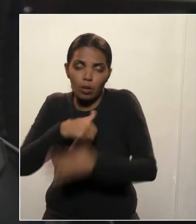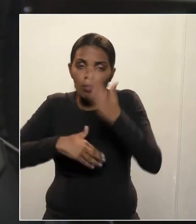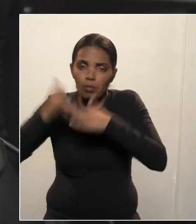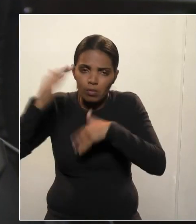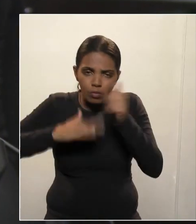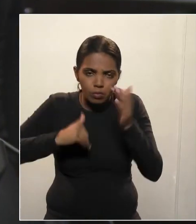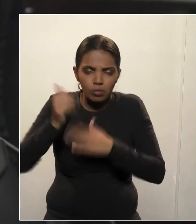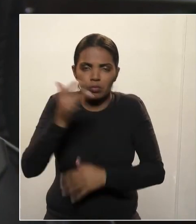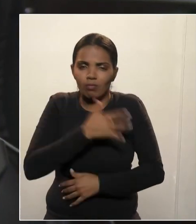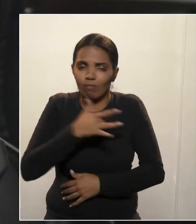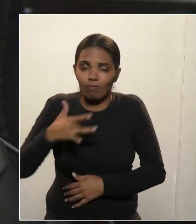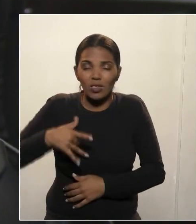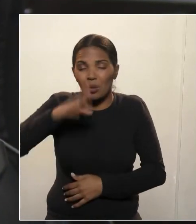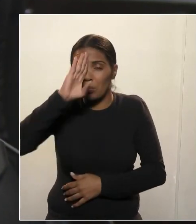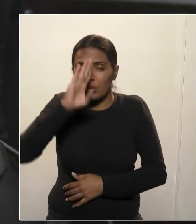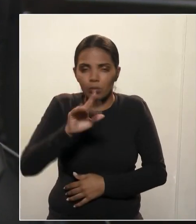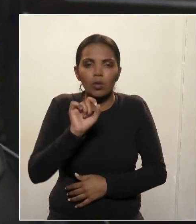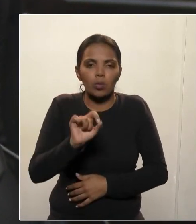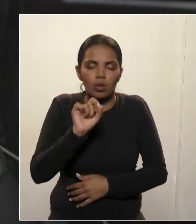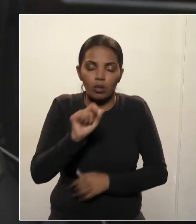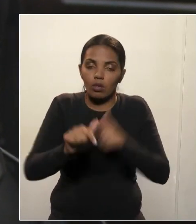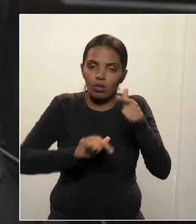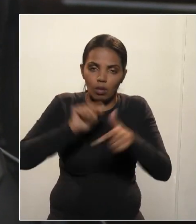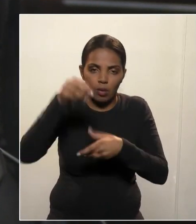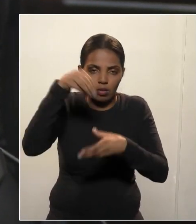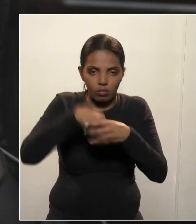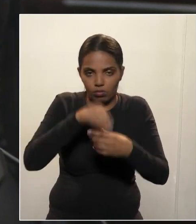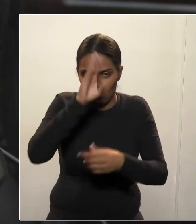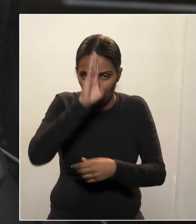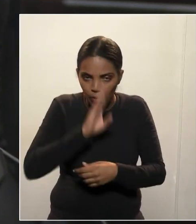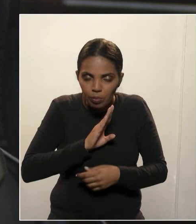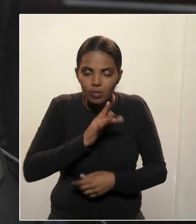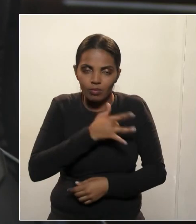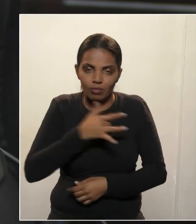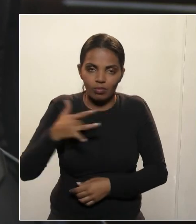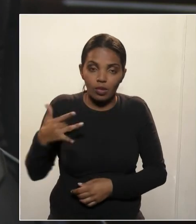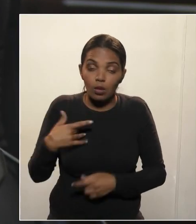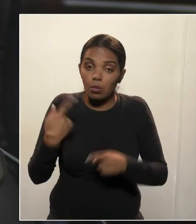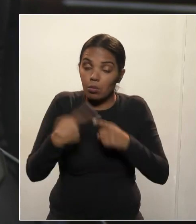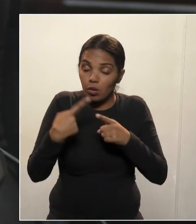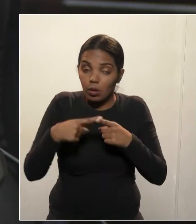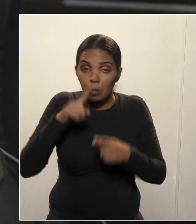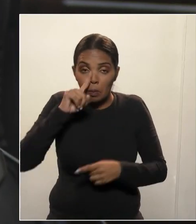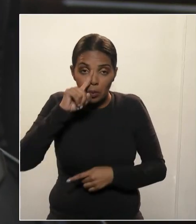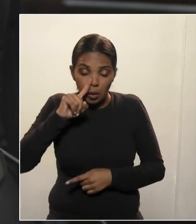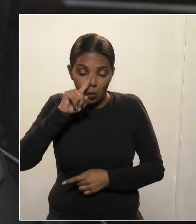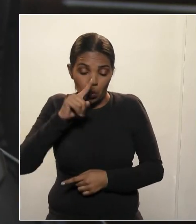que se dedicam à saúde pública e que colocaram a sua própria vida em risco.